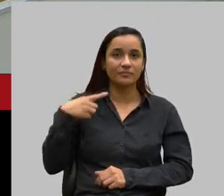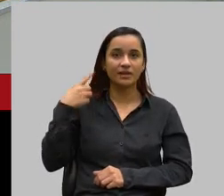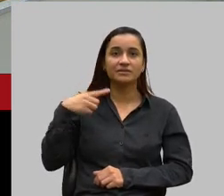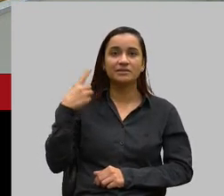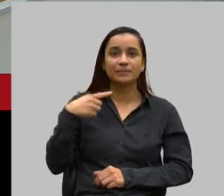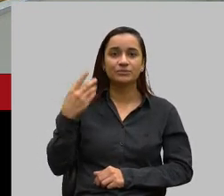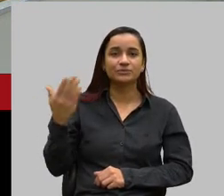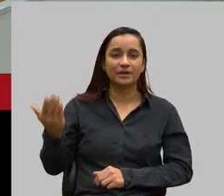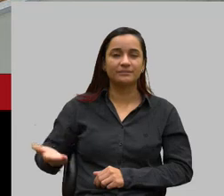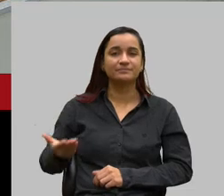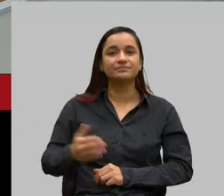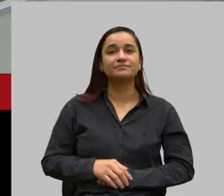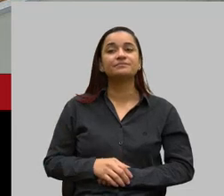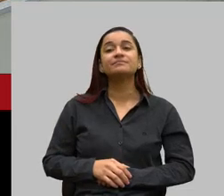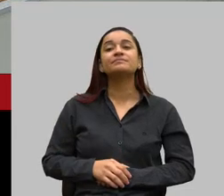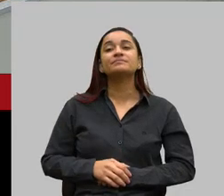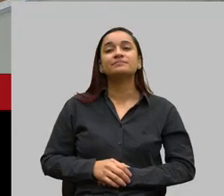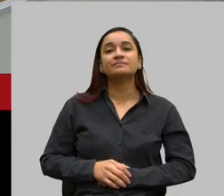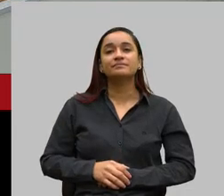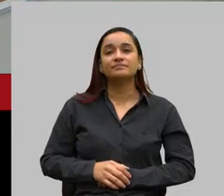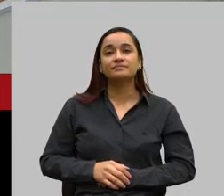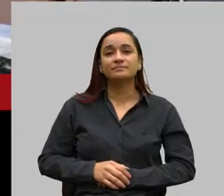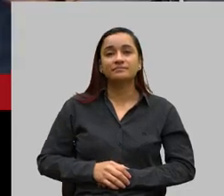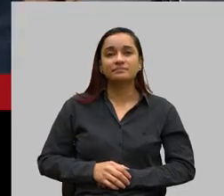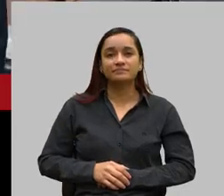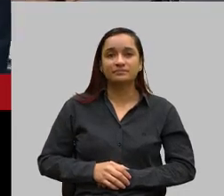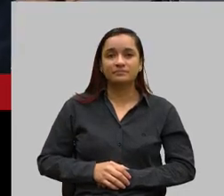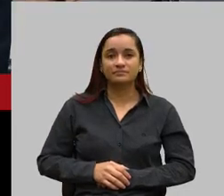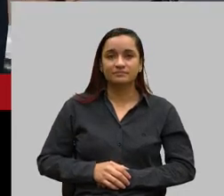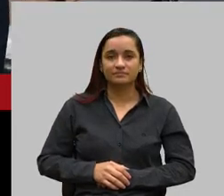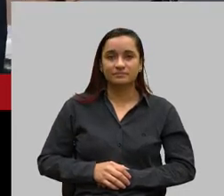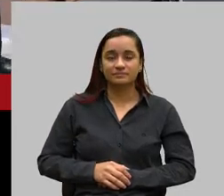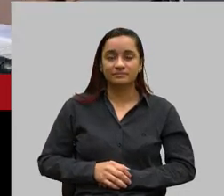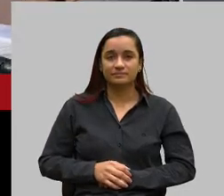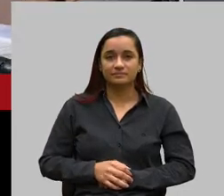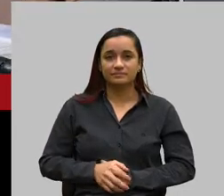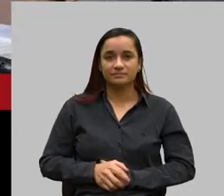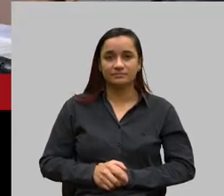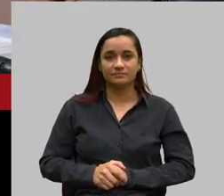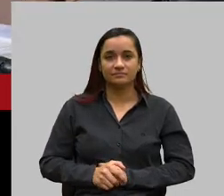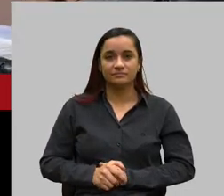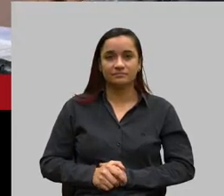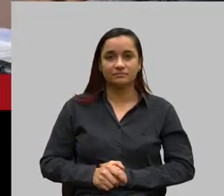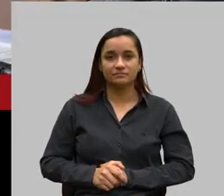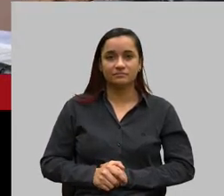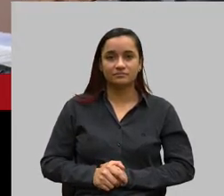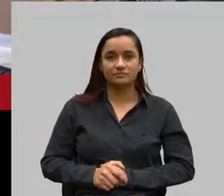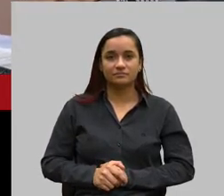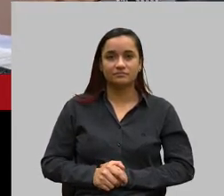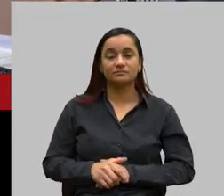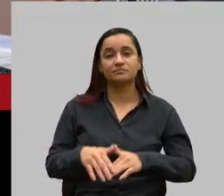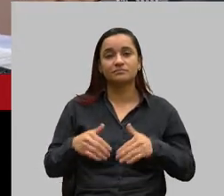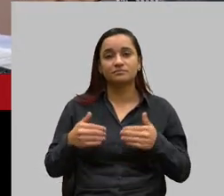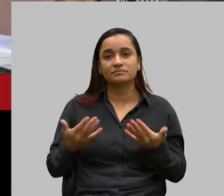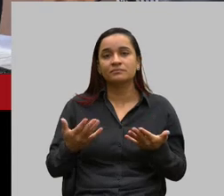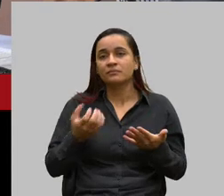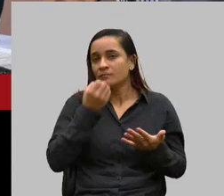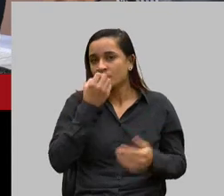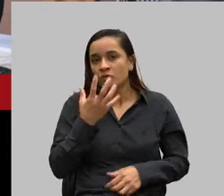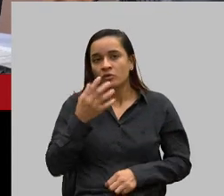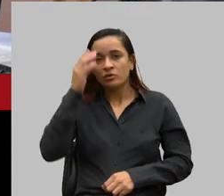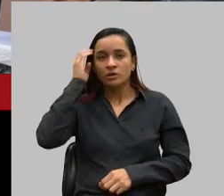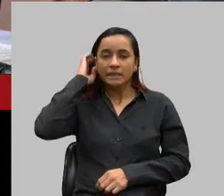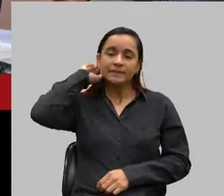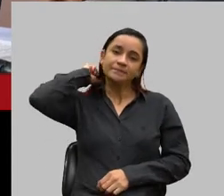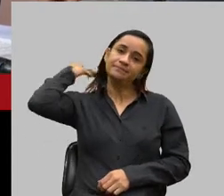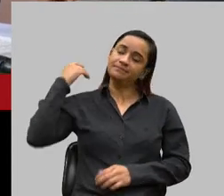federal Lógico né Federal não quero carinho bom gre grego